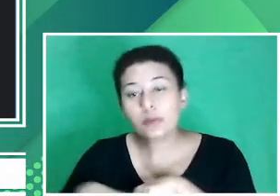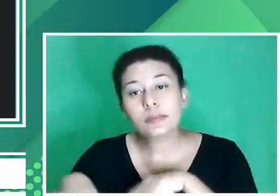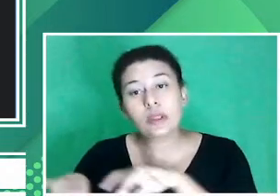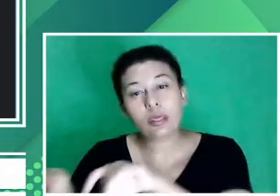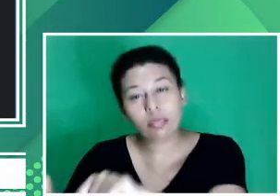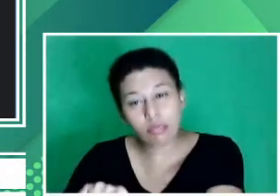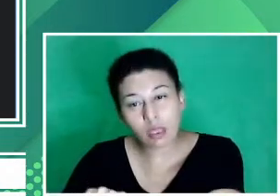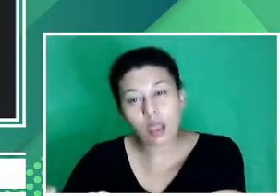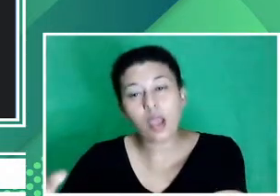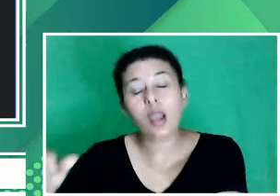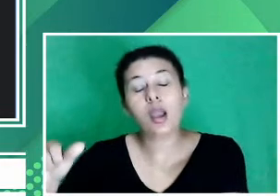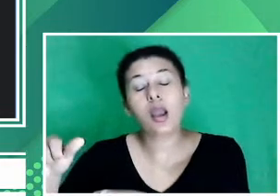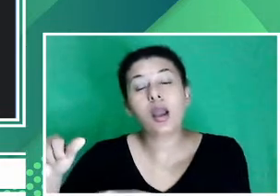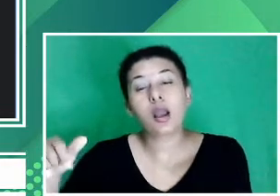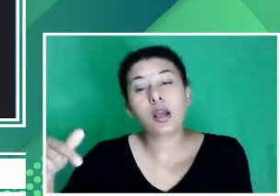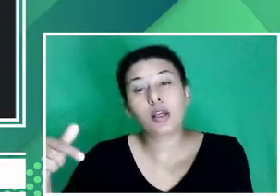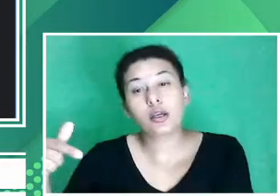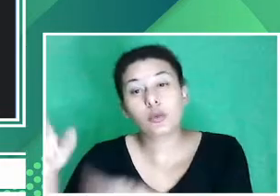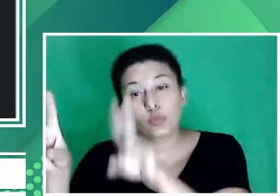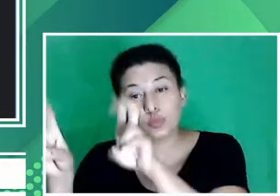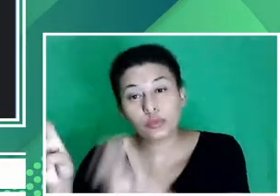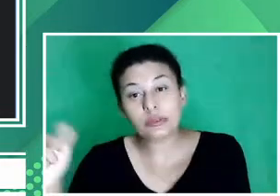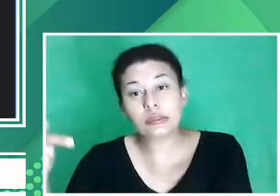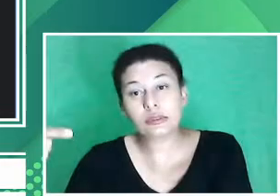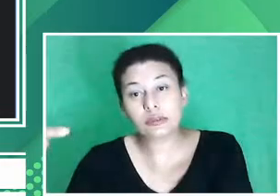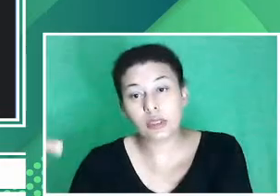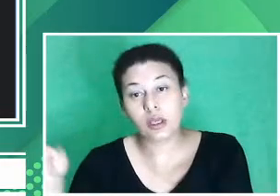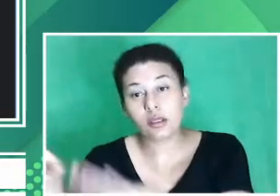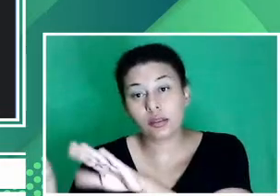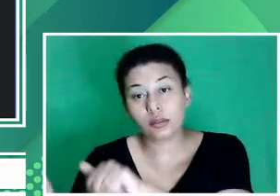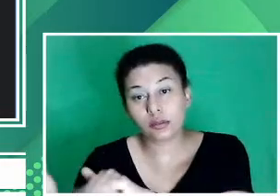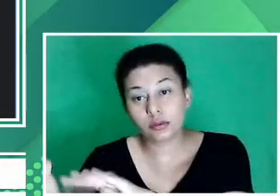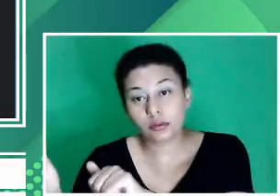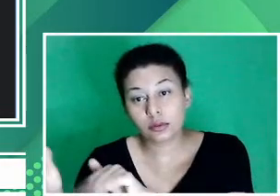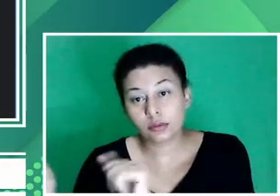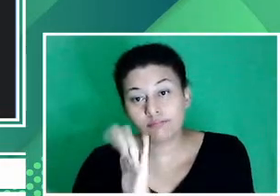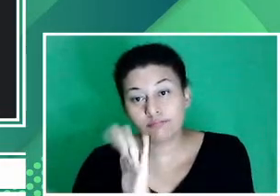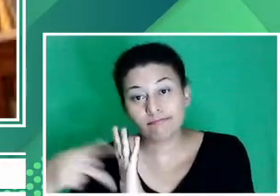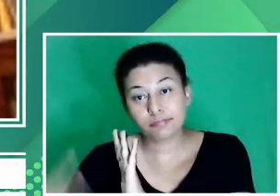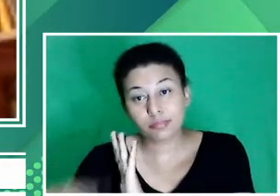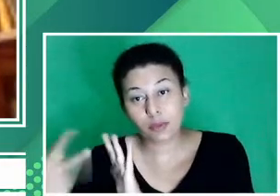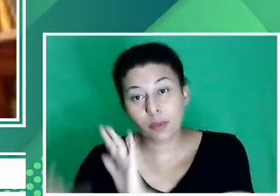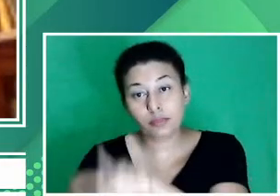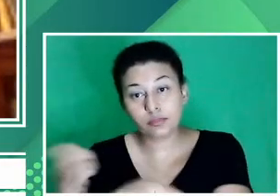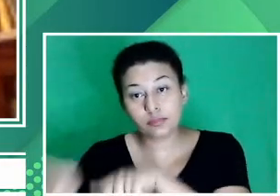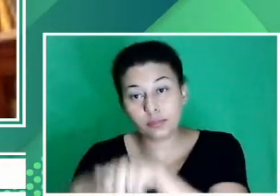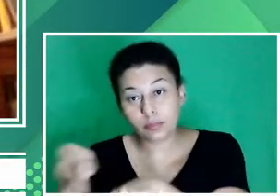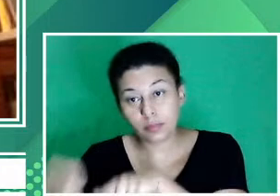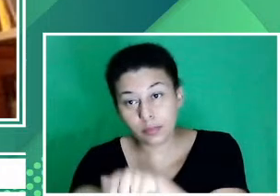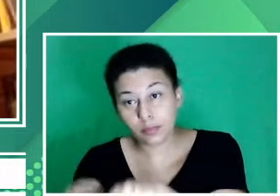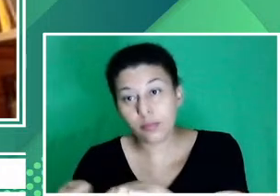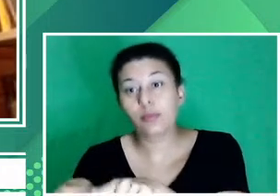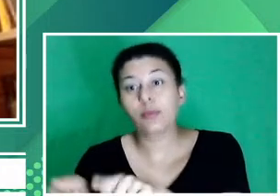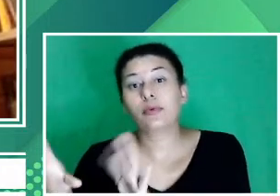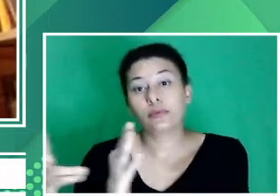muita pressão, né, pressão de vários tipos, desmatamento.